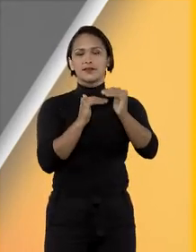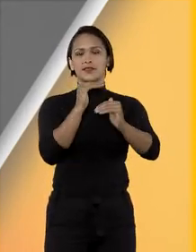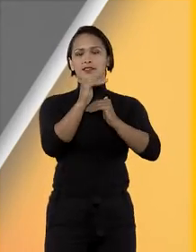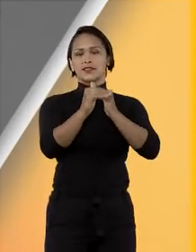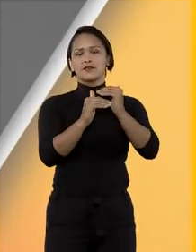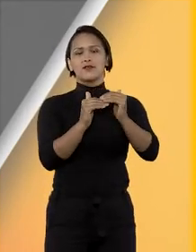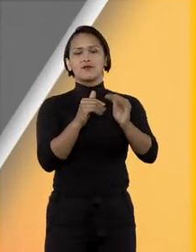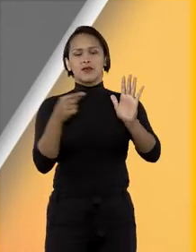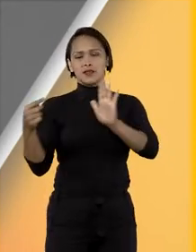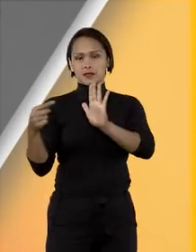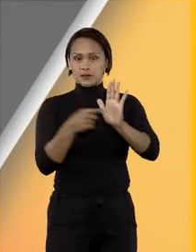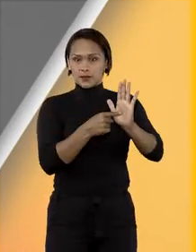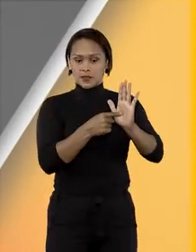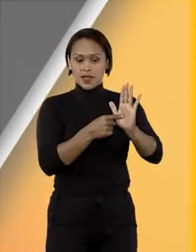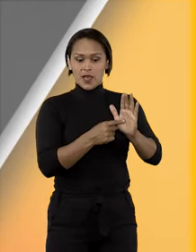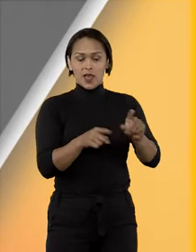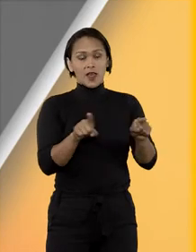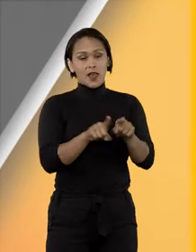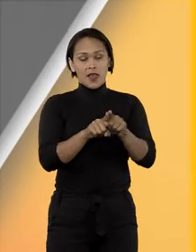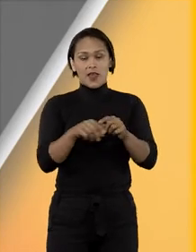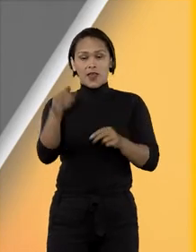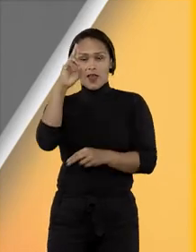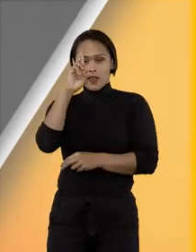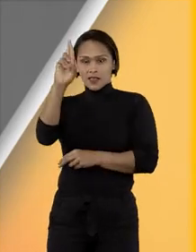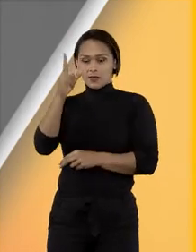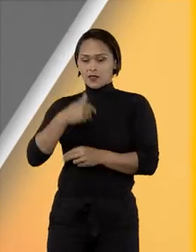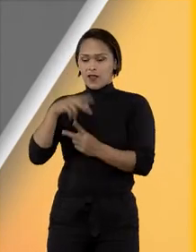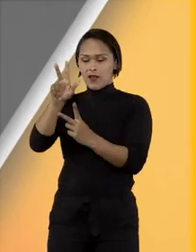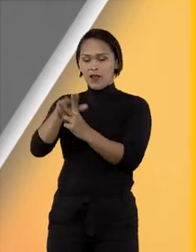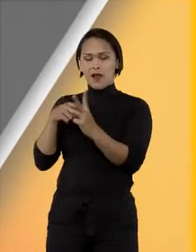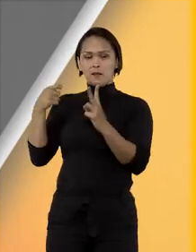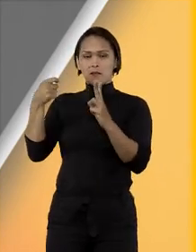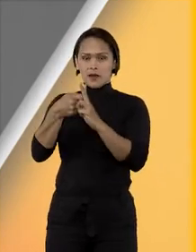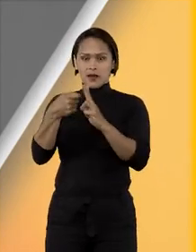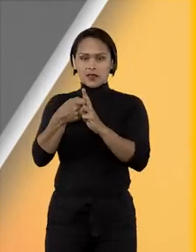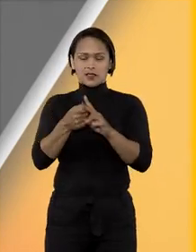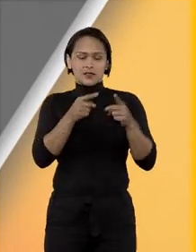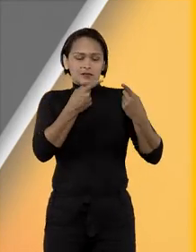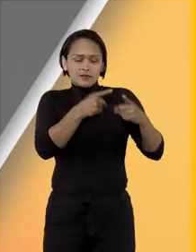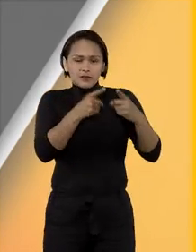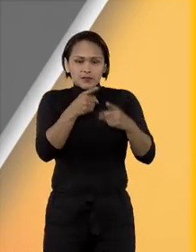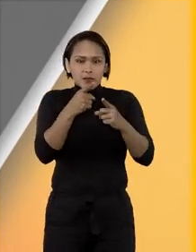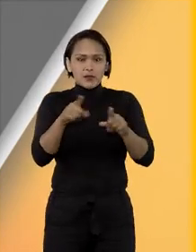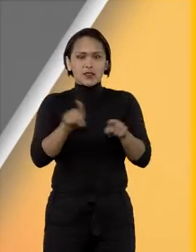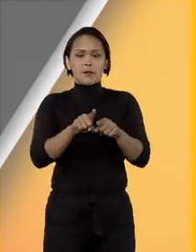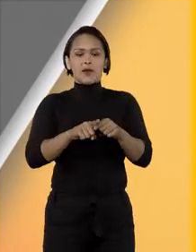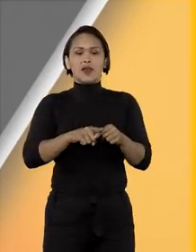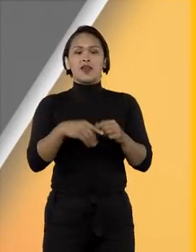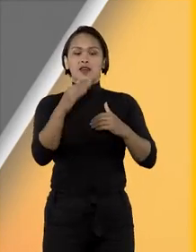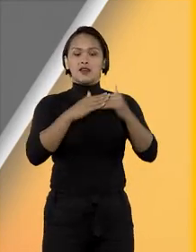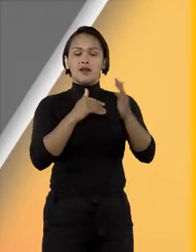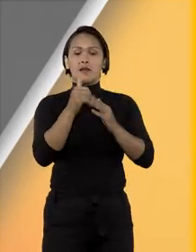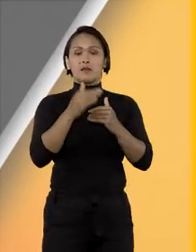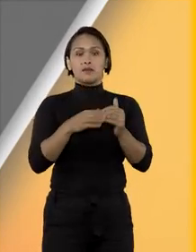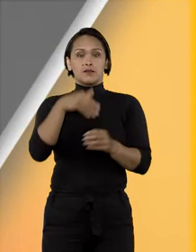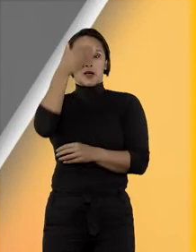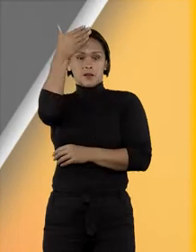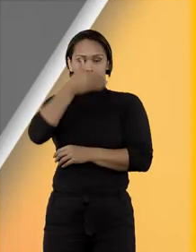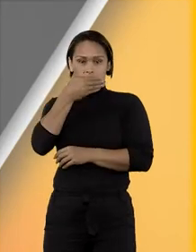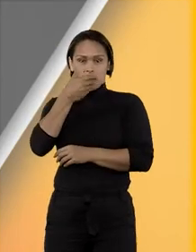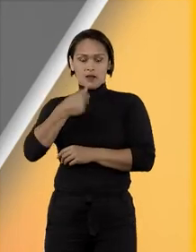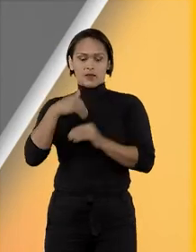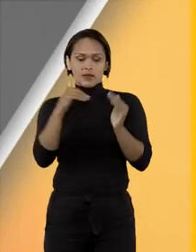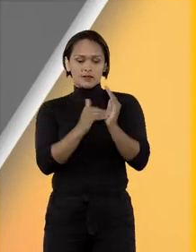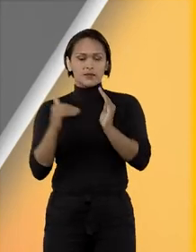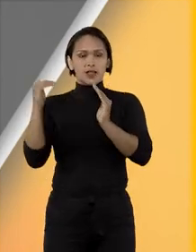da demanda, em que compete às partes, por meio dos seus pedidos, das suas provocações e da produção da prova, é levar